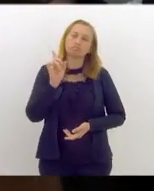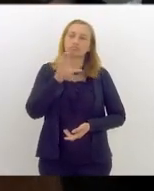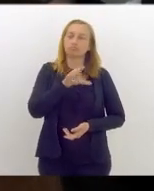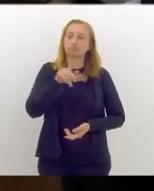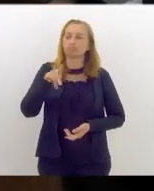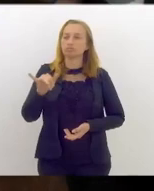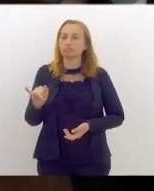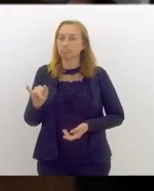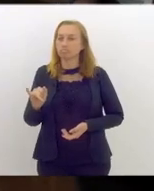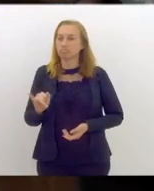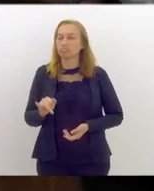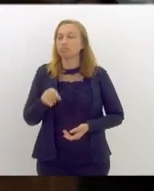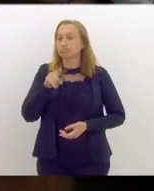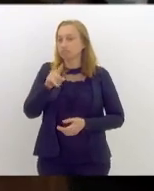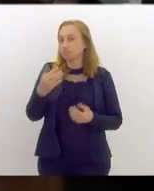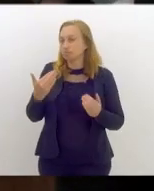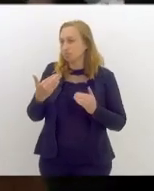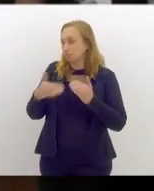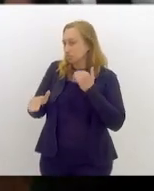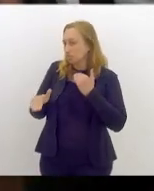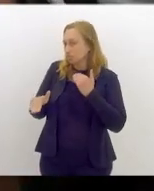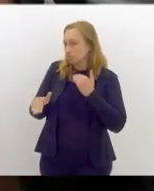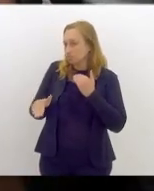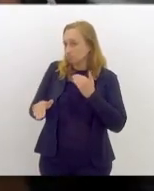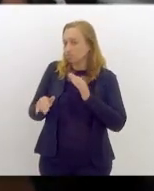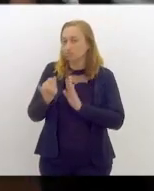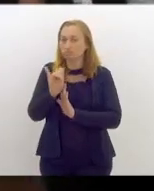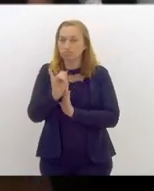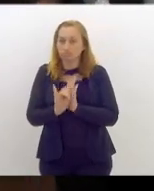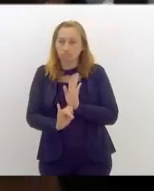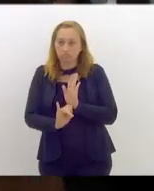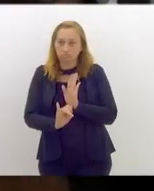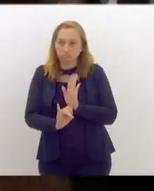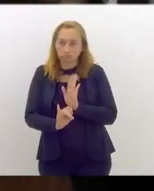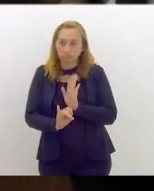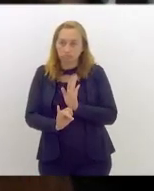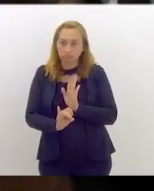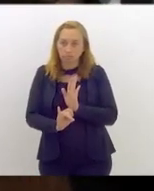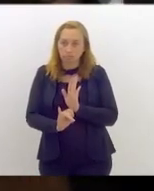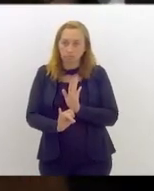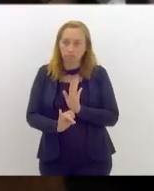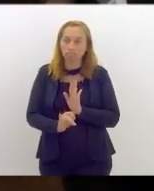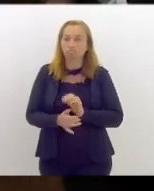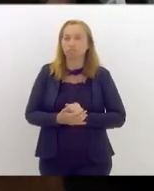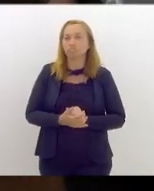quando você discorda do relatório do relator